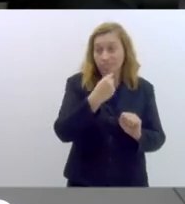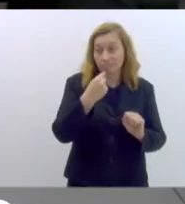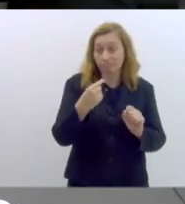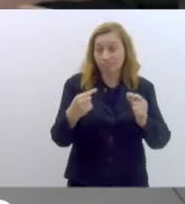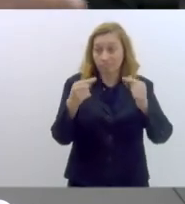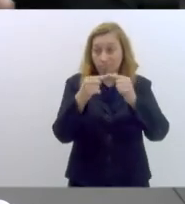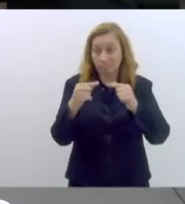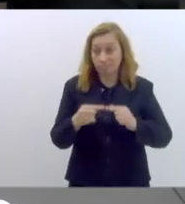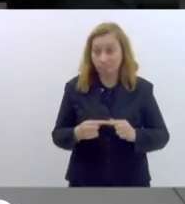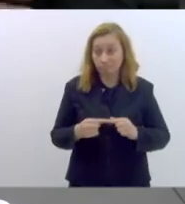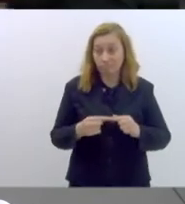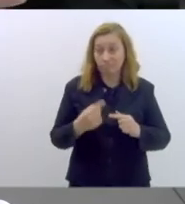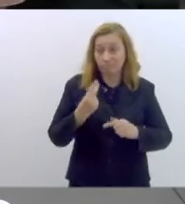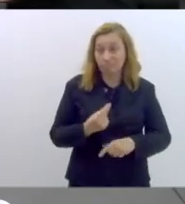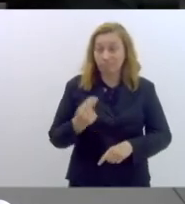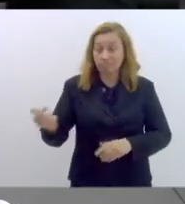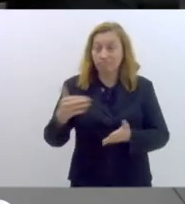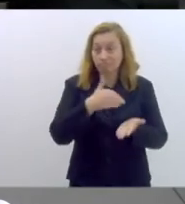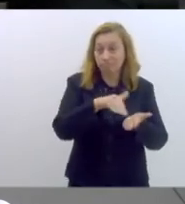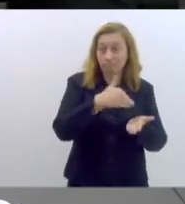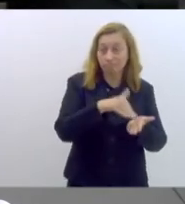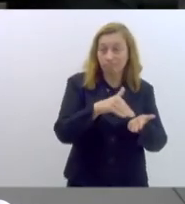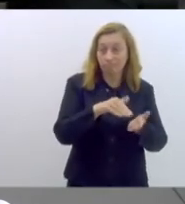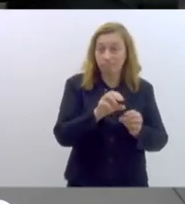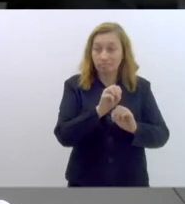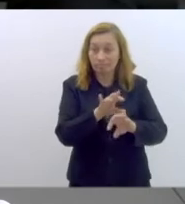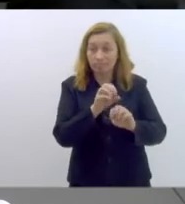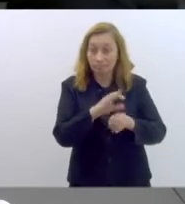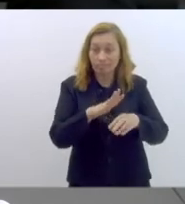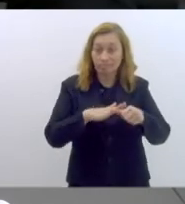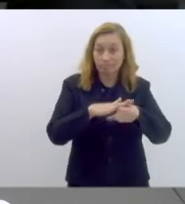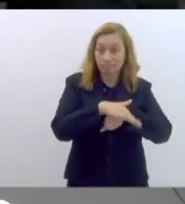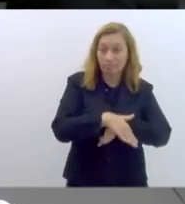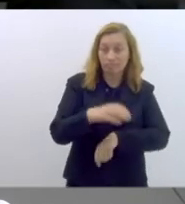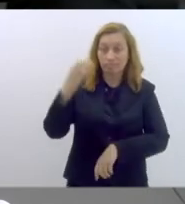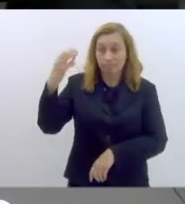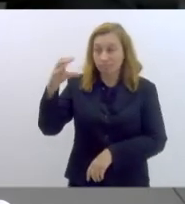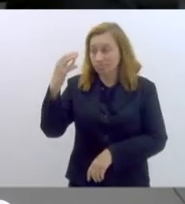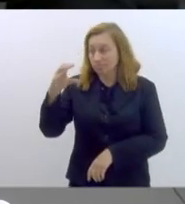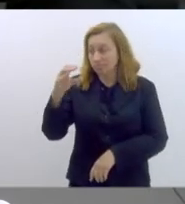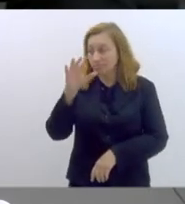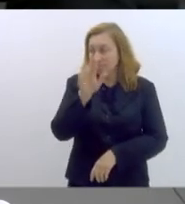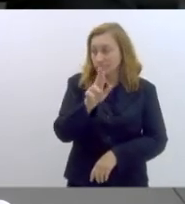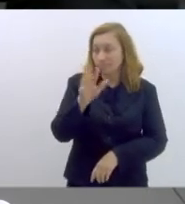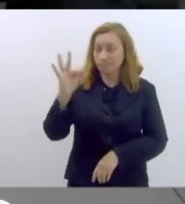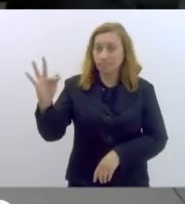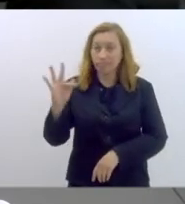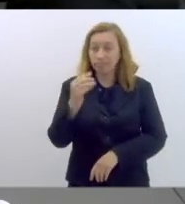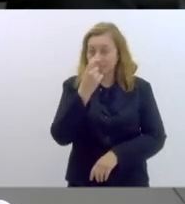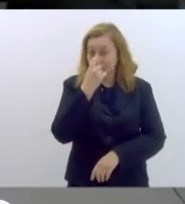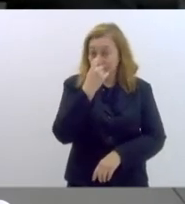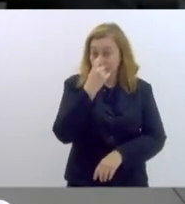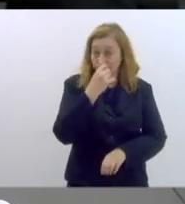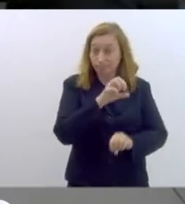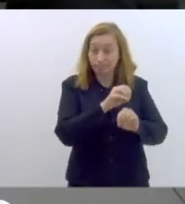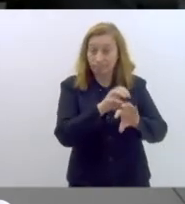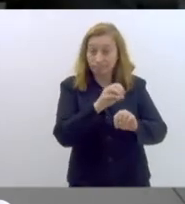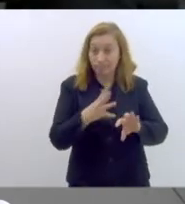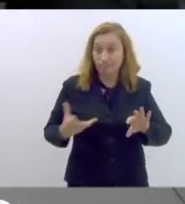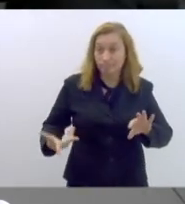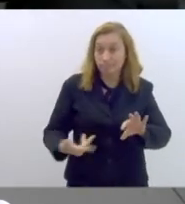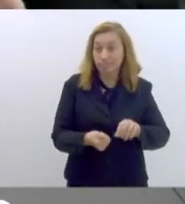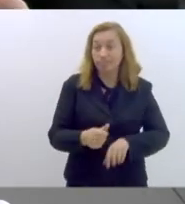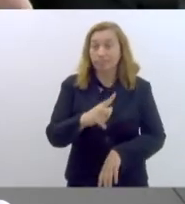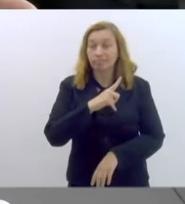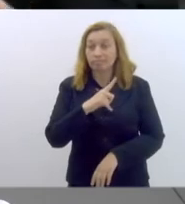compatibilidade, eu saía da secretaria da aula à noite lá em Niterói, na UF. As aulas tinham uma outra qualidade,